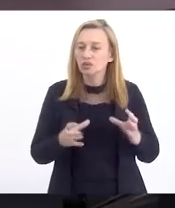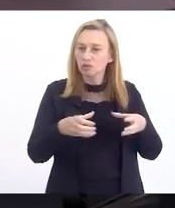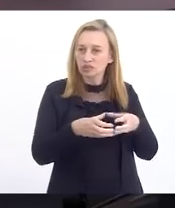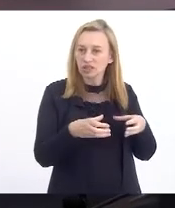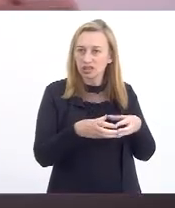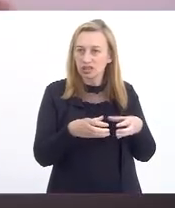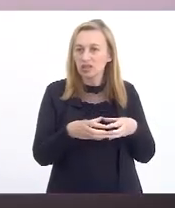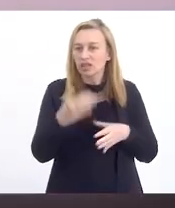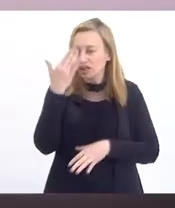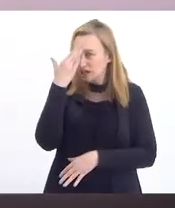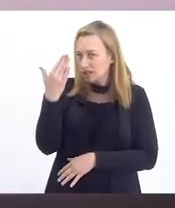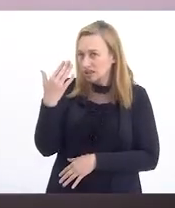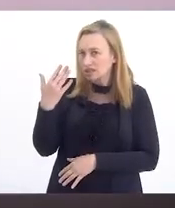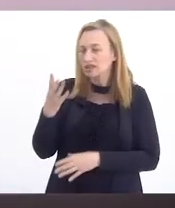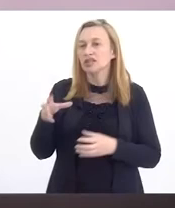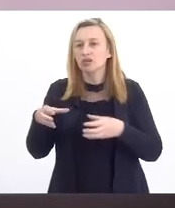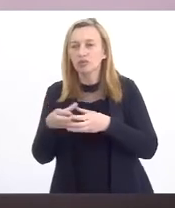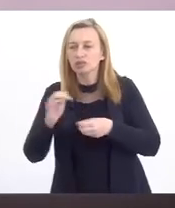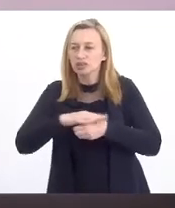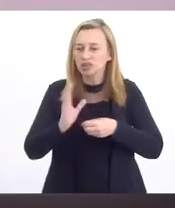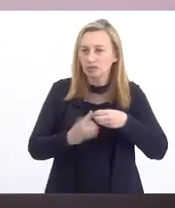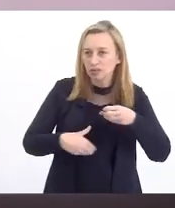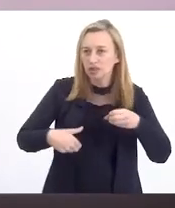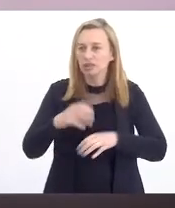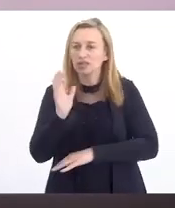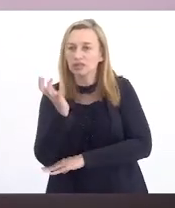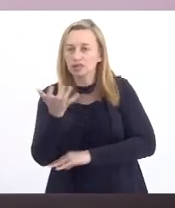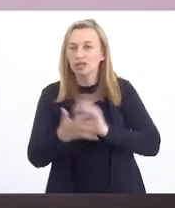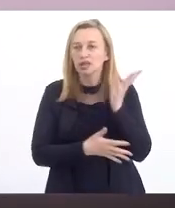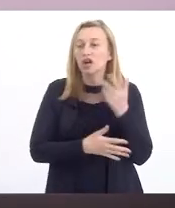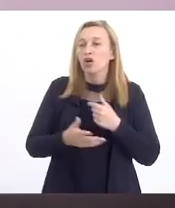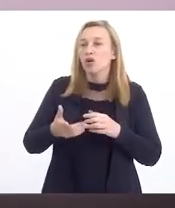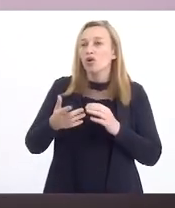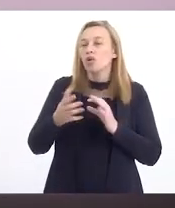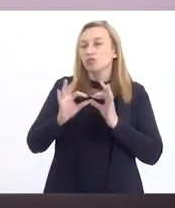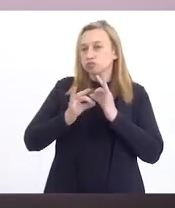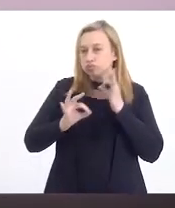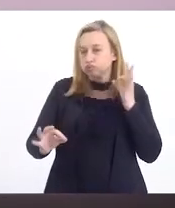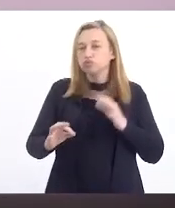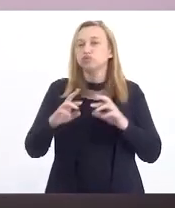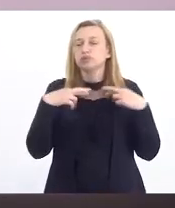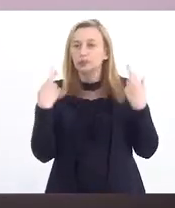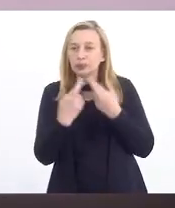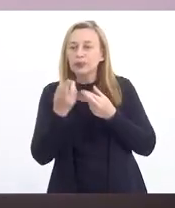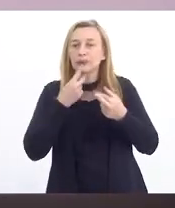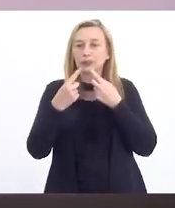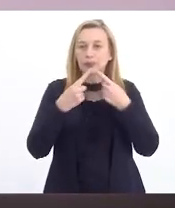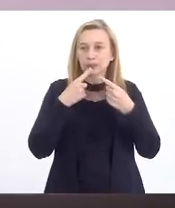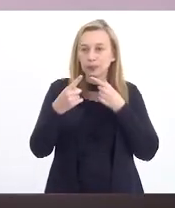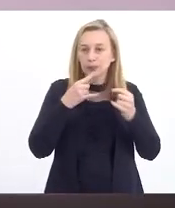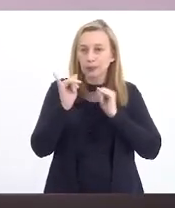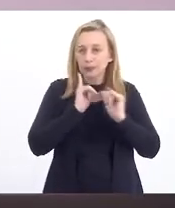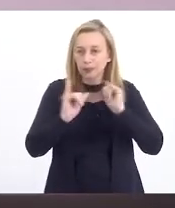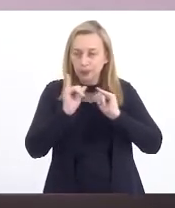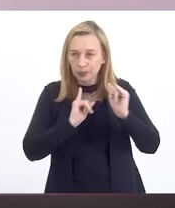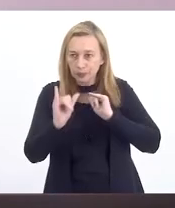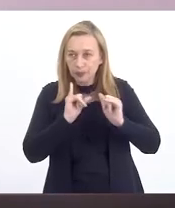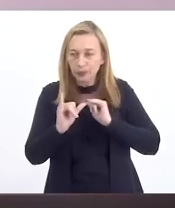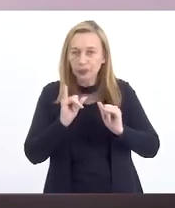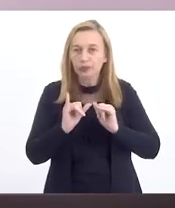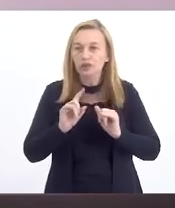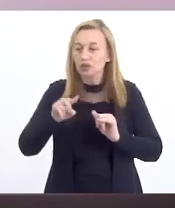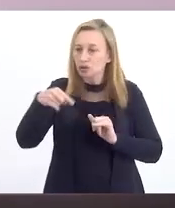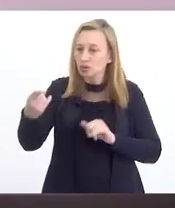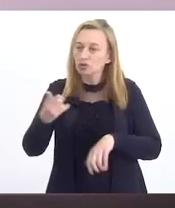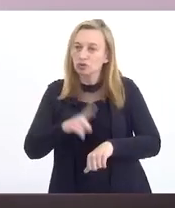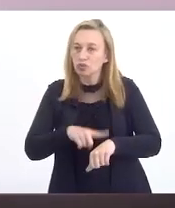permanentes. Agradeço a parceria com a Comissão de Saneamento Ambiental. Acho que foi uma audiência longa, mas com muitos elementos de informação a serem desdobrados em outras agendas.